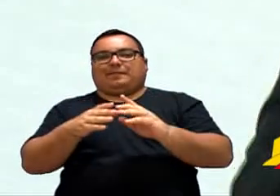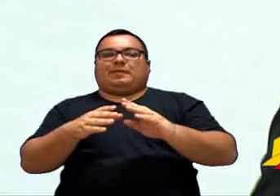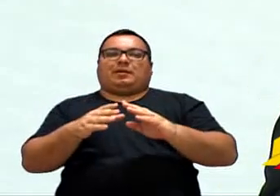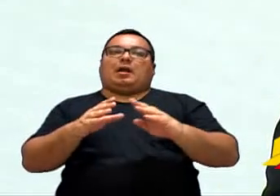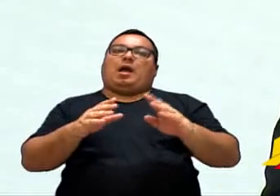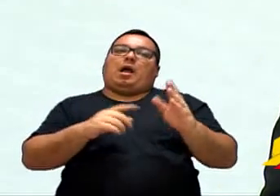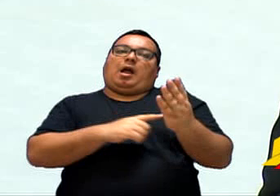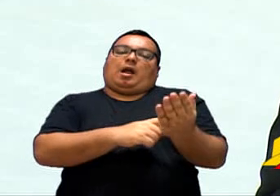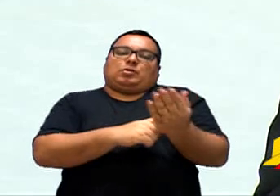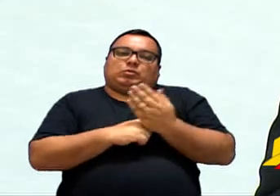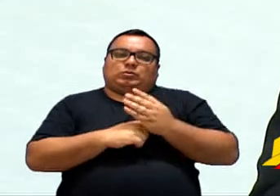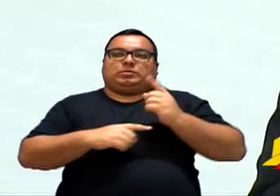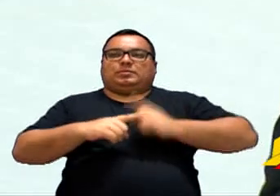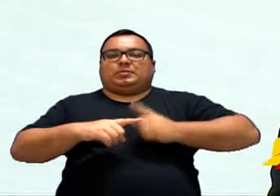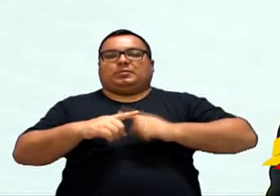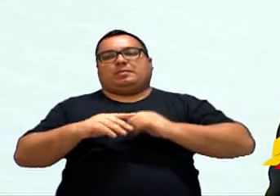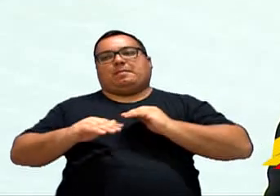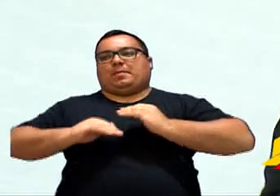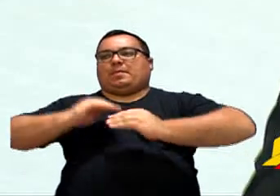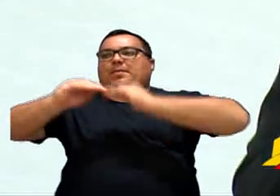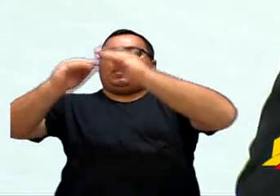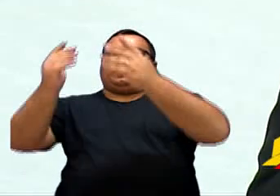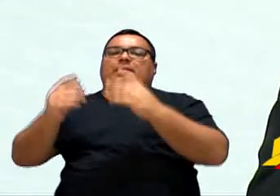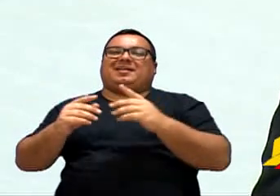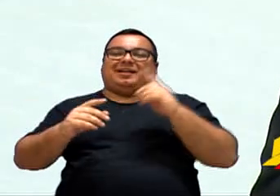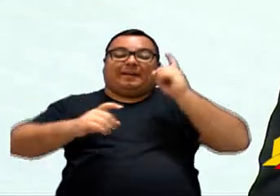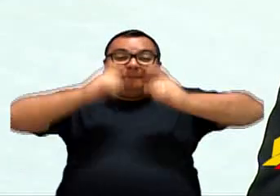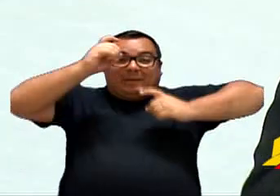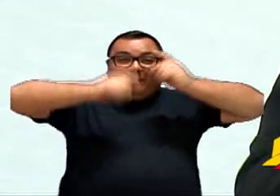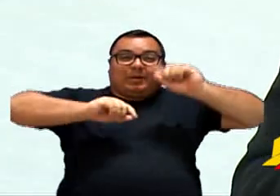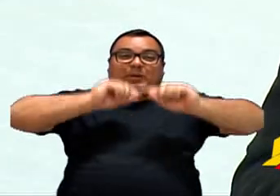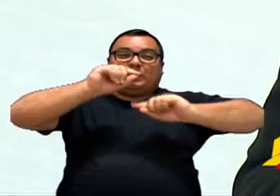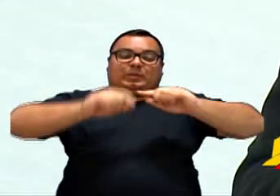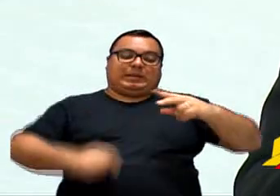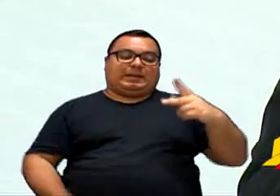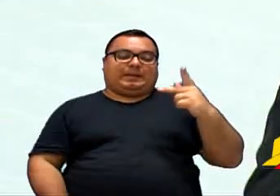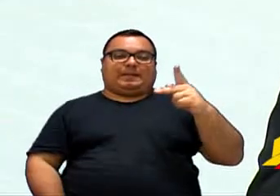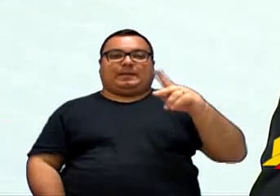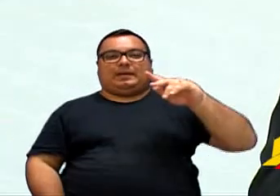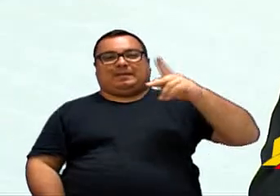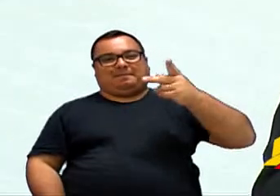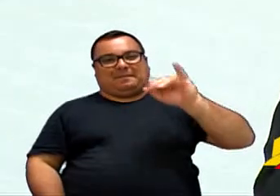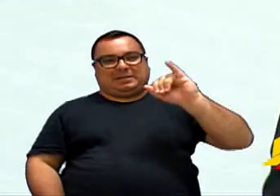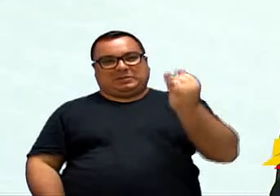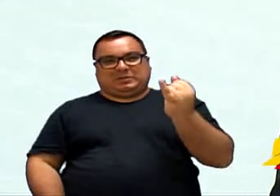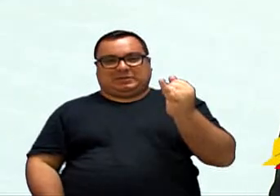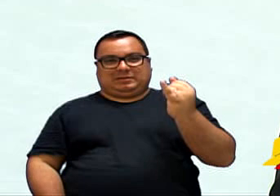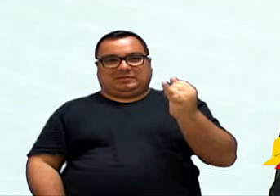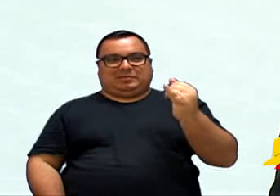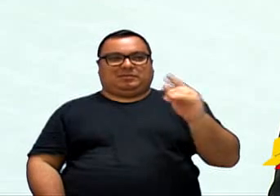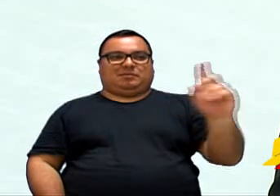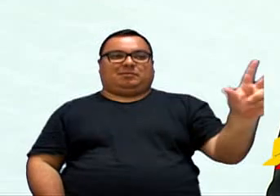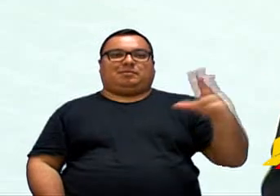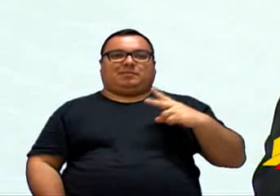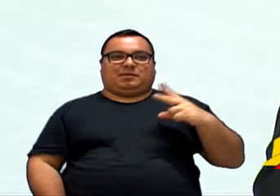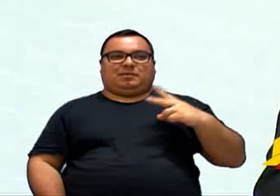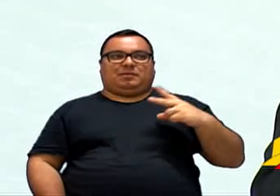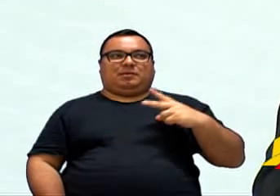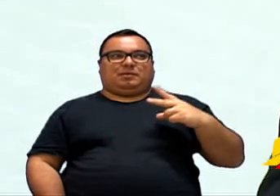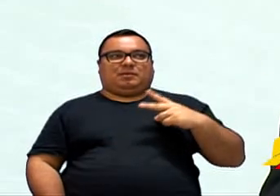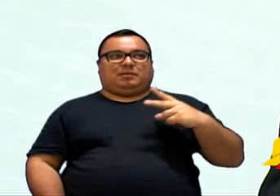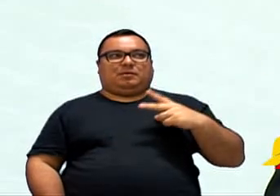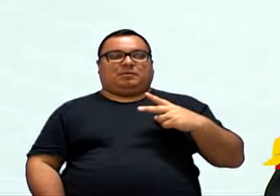nós temos uma preocupação com as terceirizações. Os médicos PJs, eles não têm os mesmos direitos garantidos